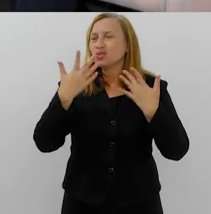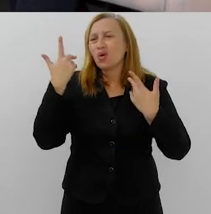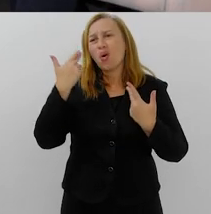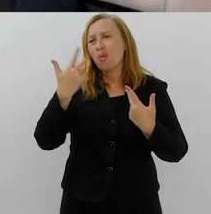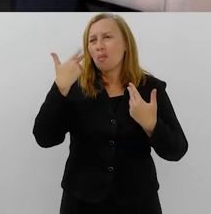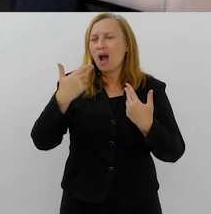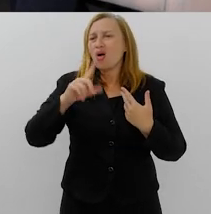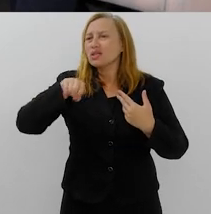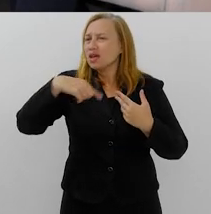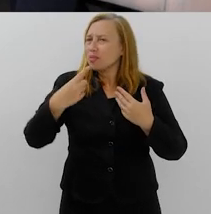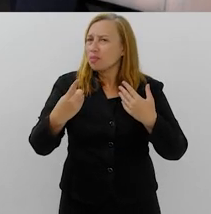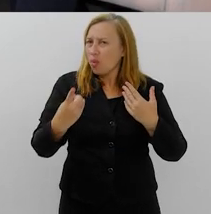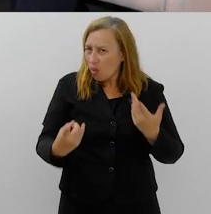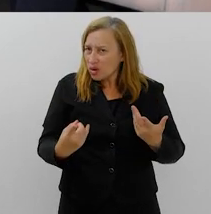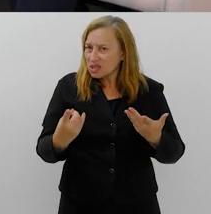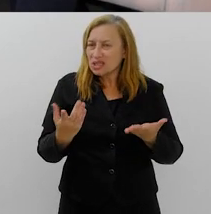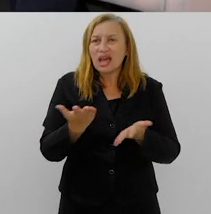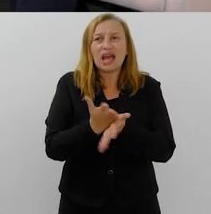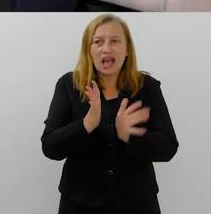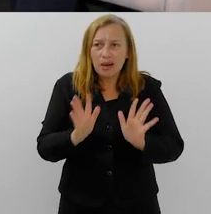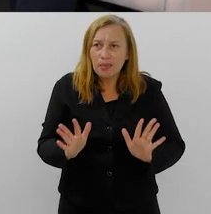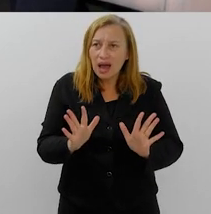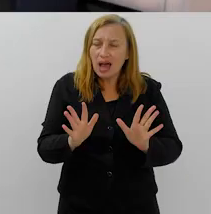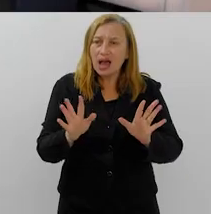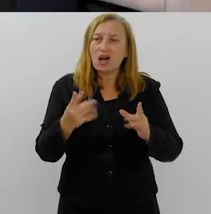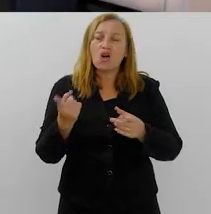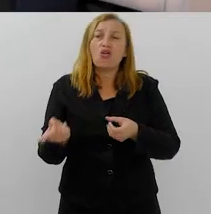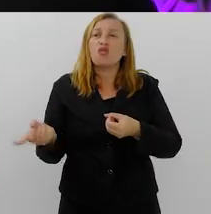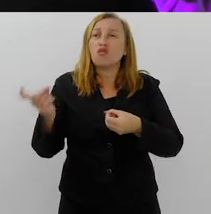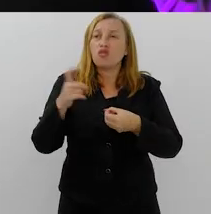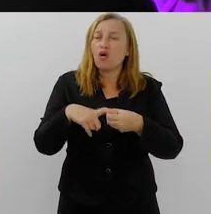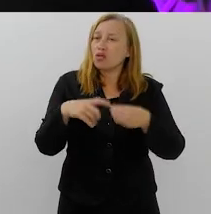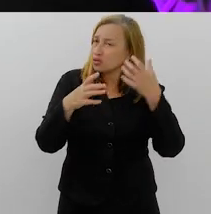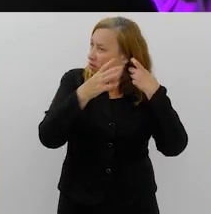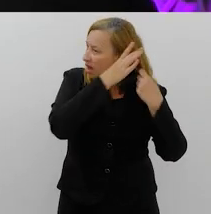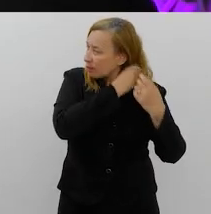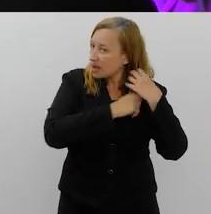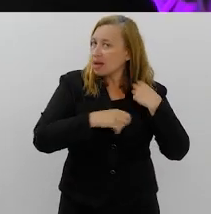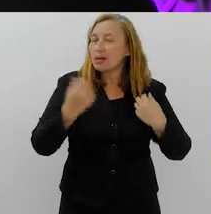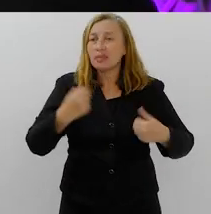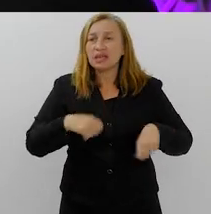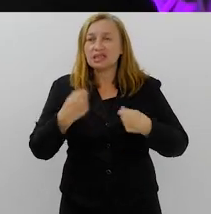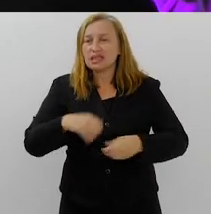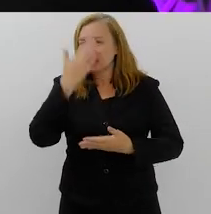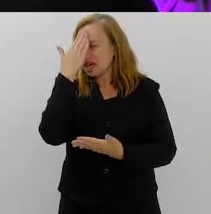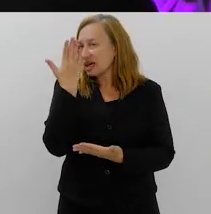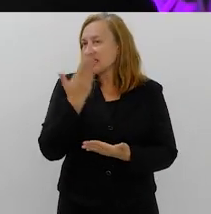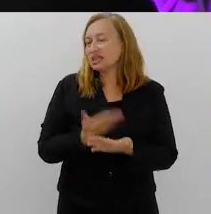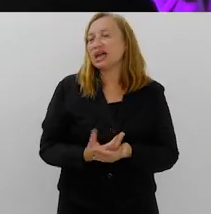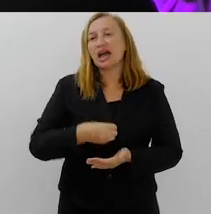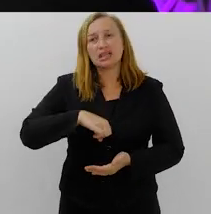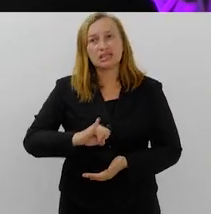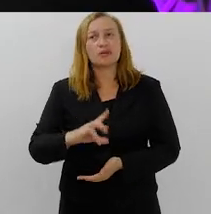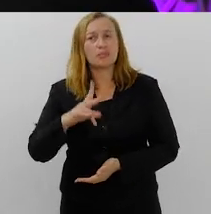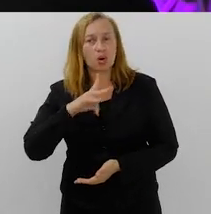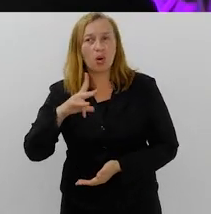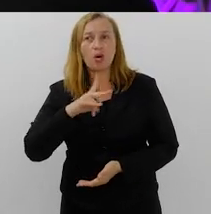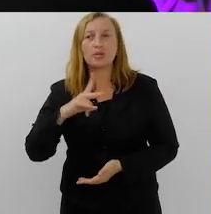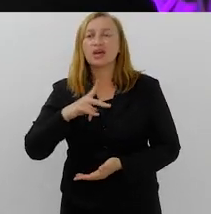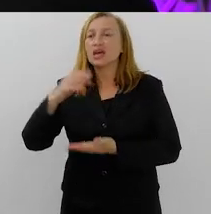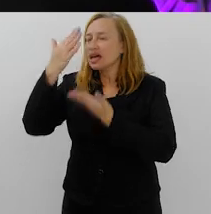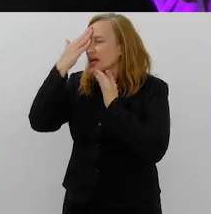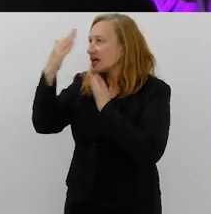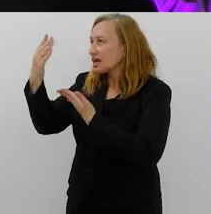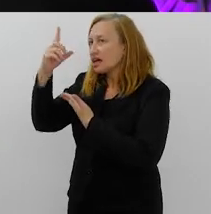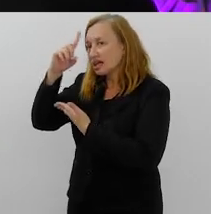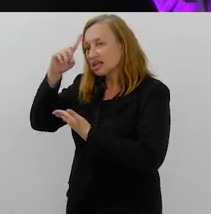cabelo cresce isso passa uma uma fase que passa baixa a mulher acreditar em si em primeiro lugar confiar muito